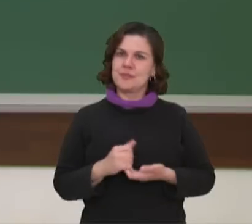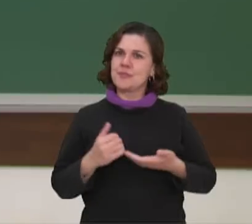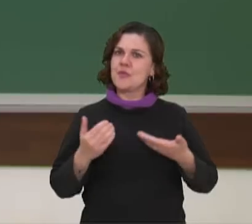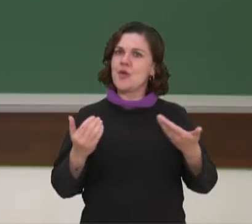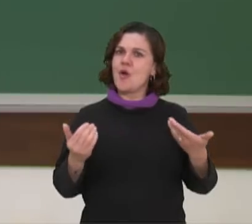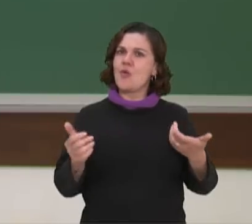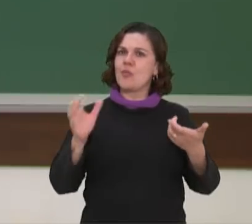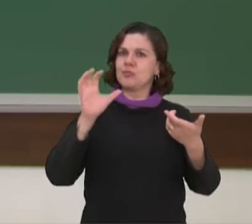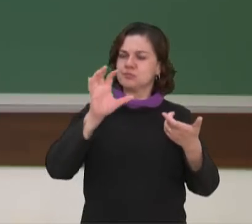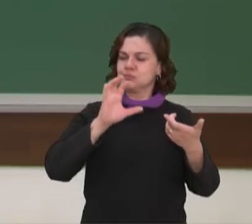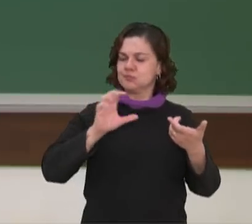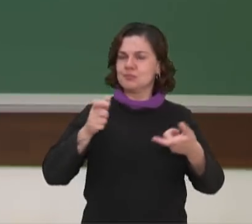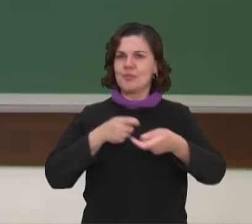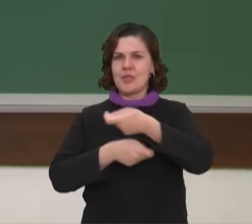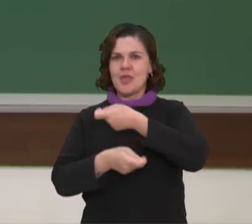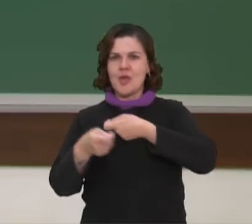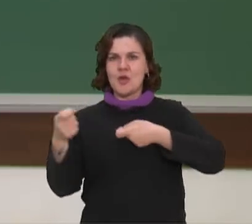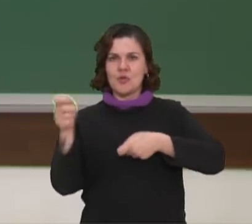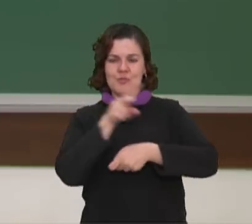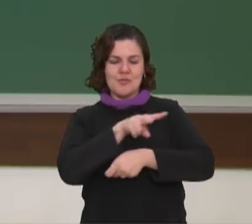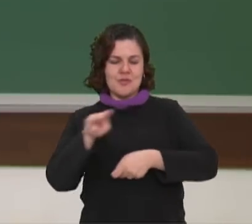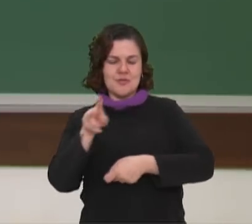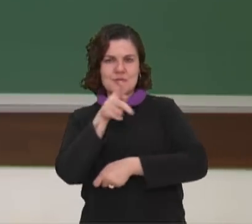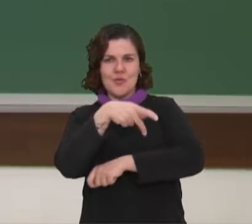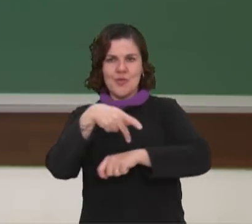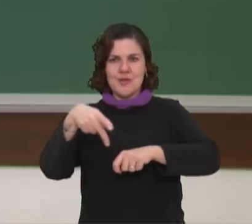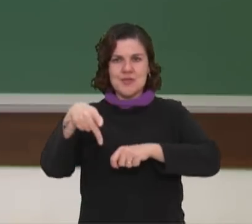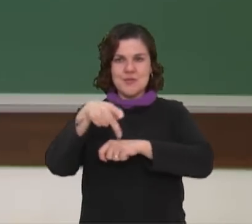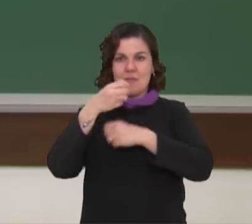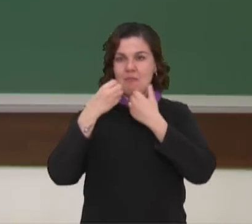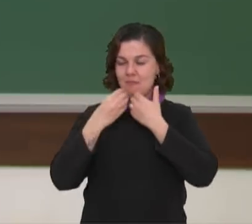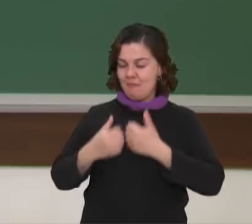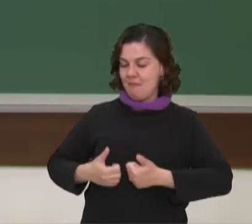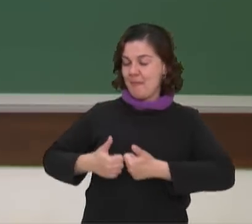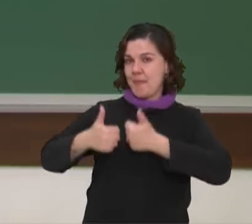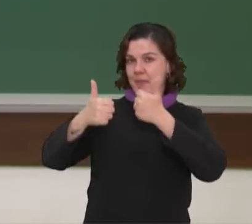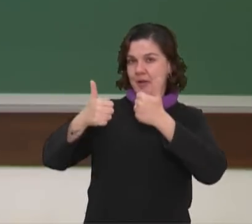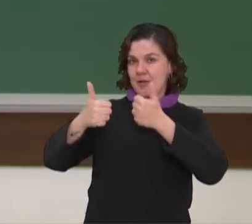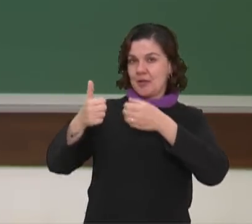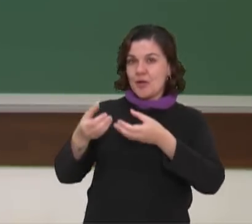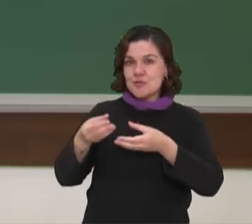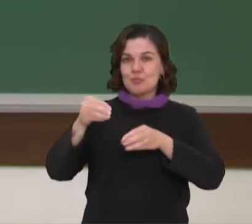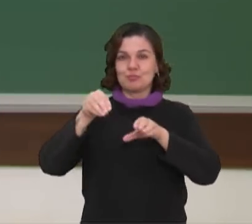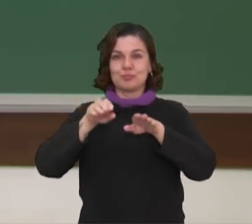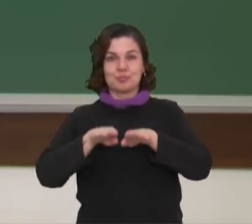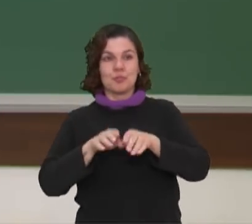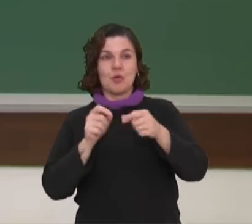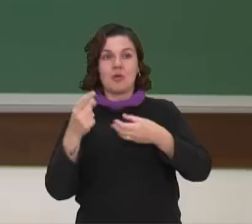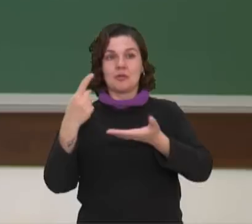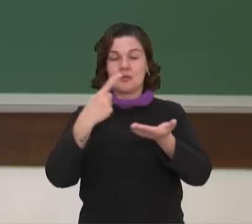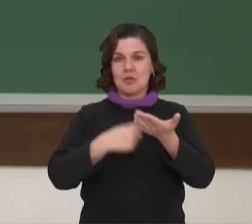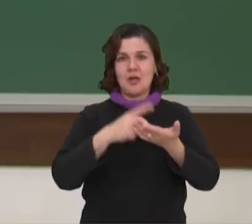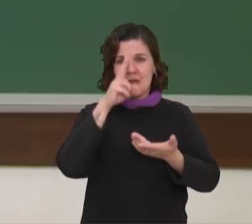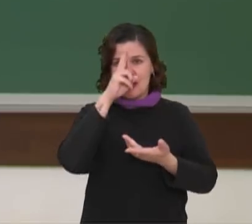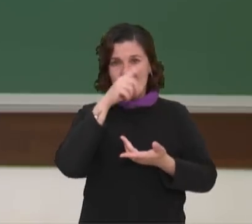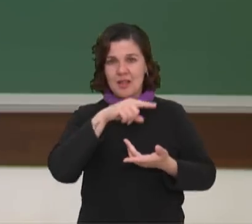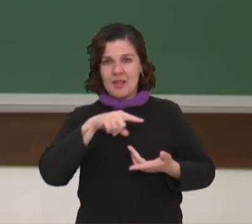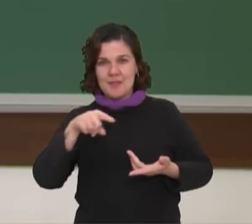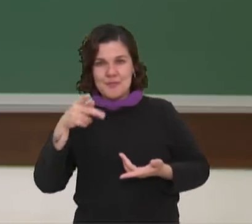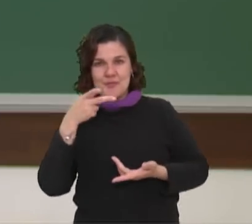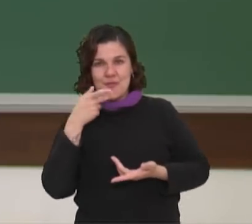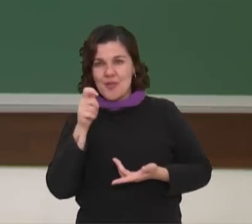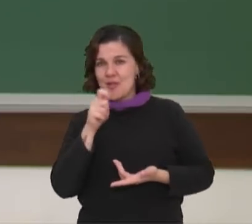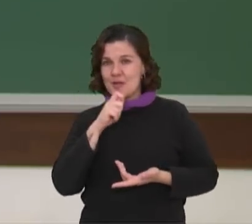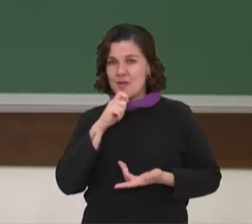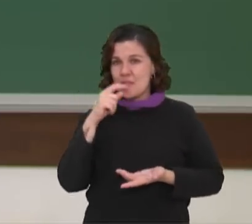que setores das economias dos dois países foram beneficiados nesse acordo, estavam inclusos nesse acordo. Lembra do apelido